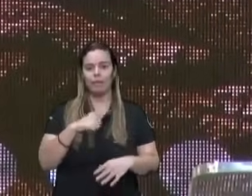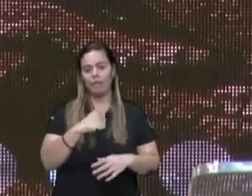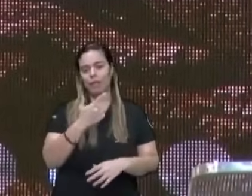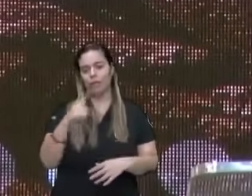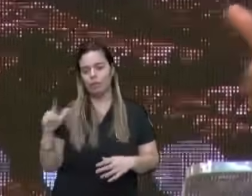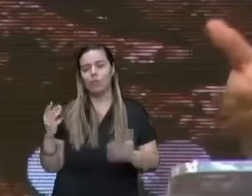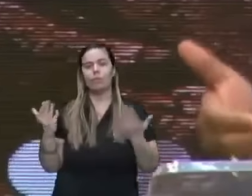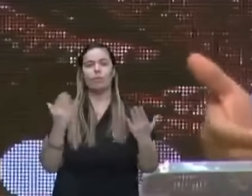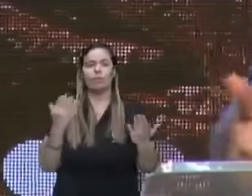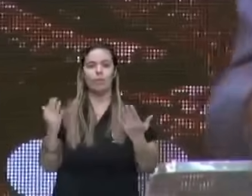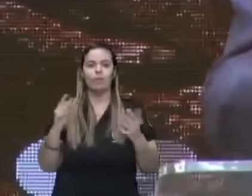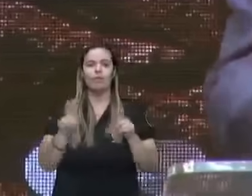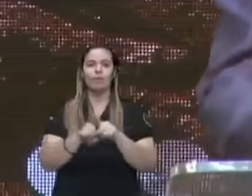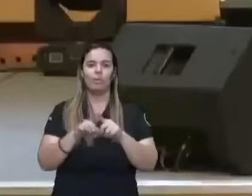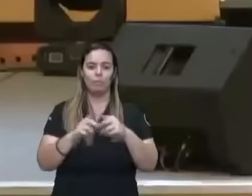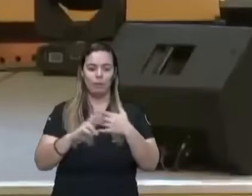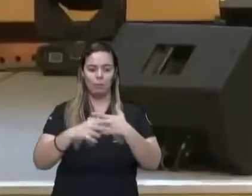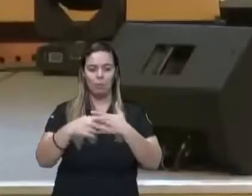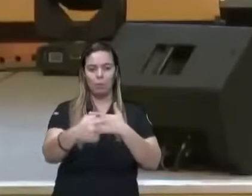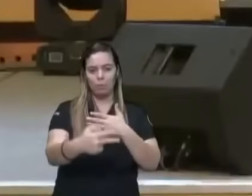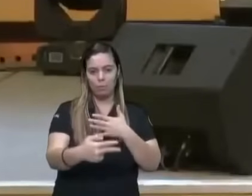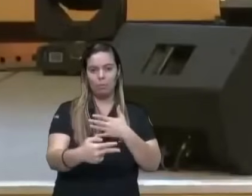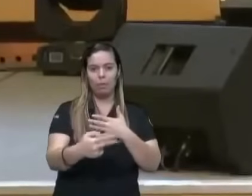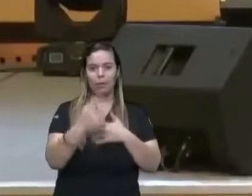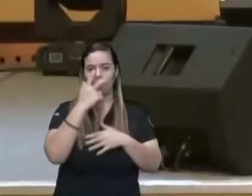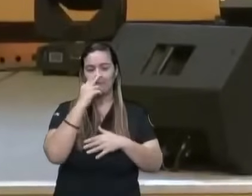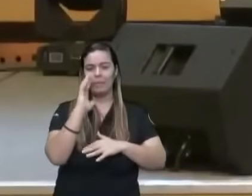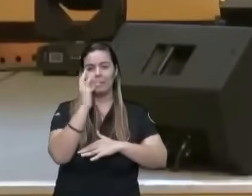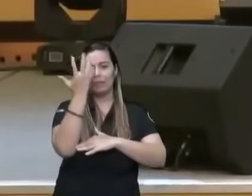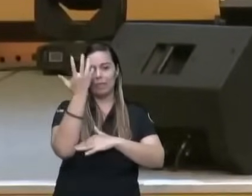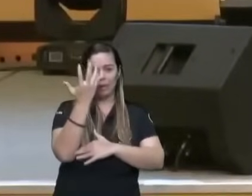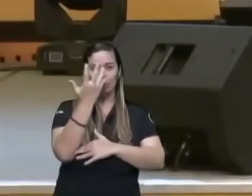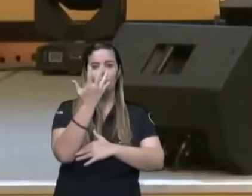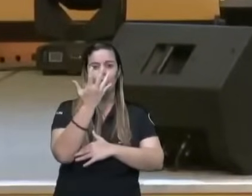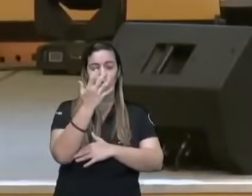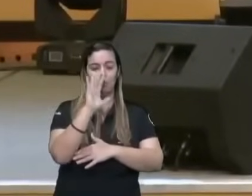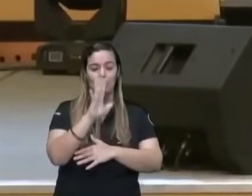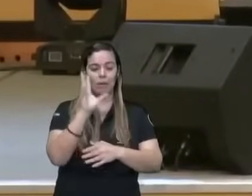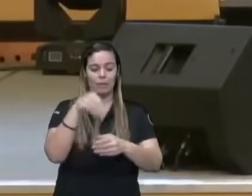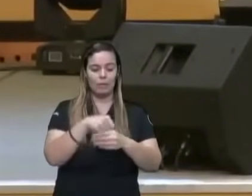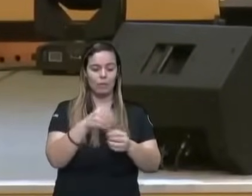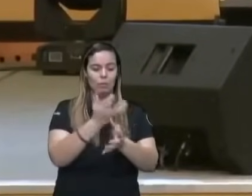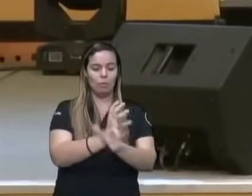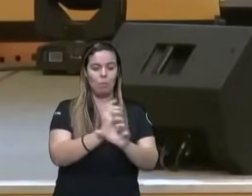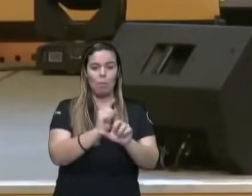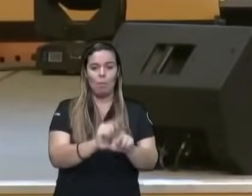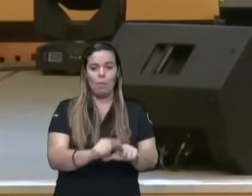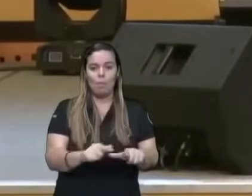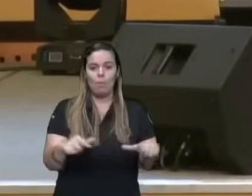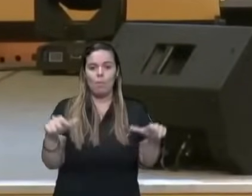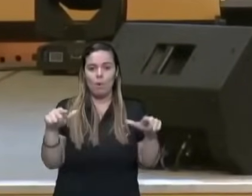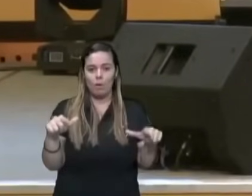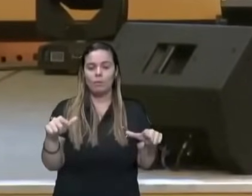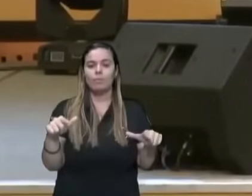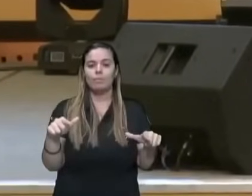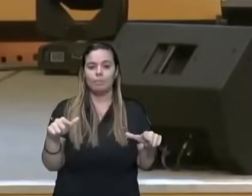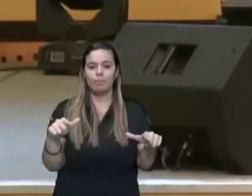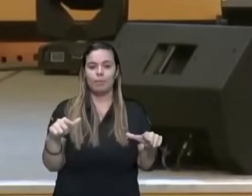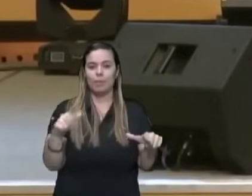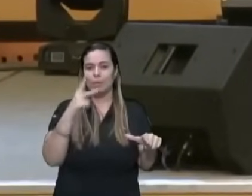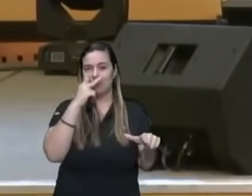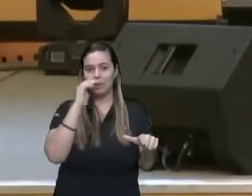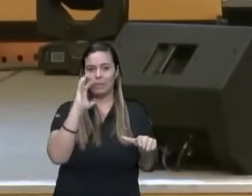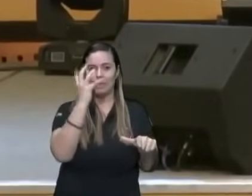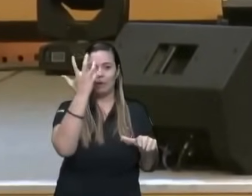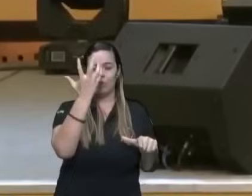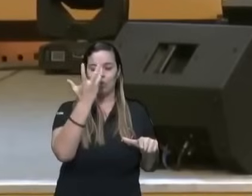outras consequências, e será como a tamargueira no deserto. A tamargueira é um